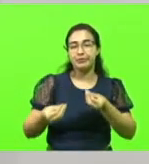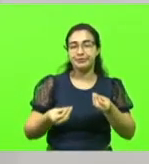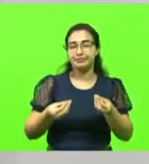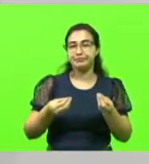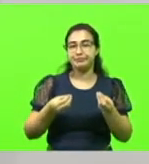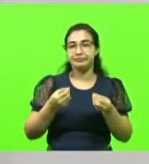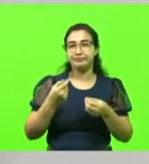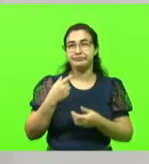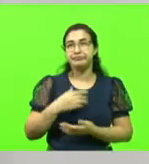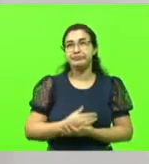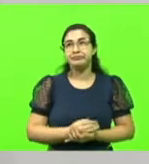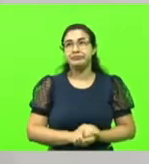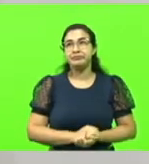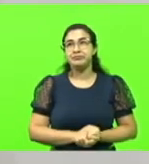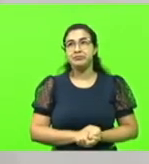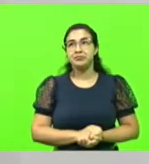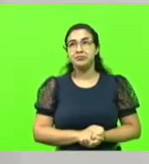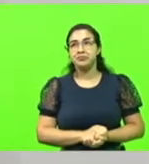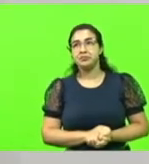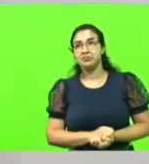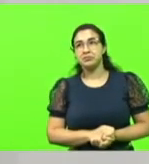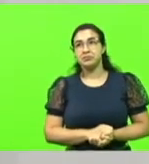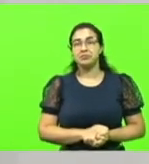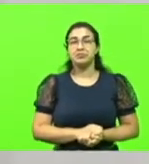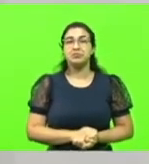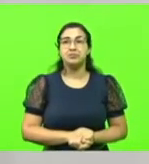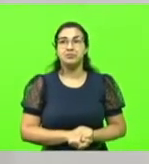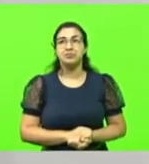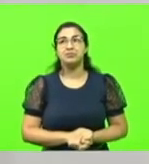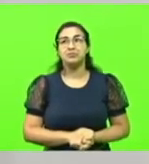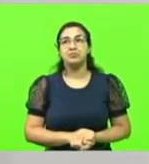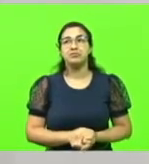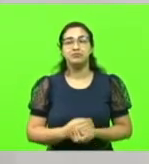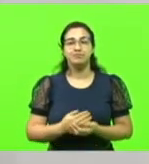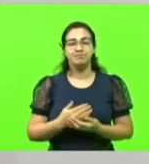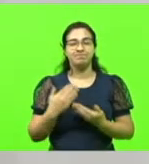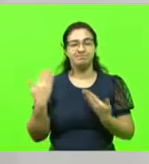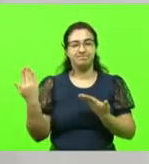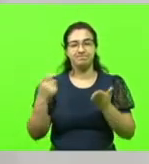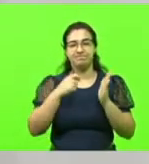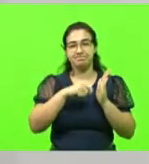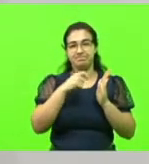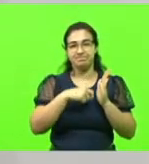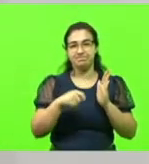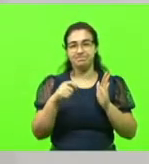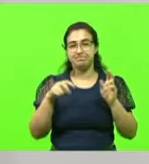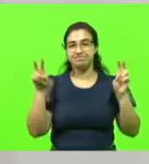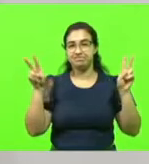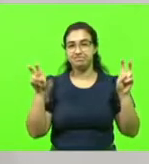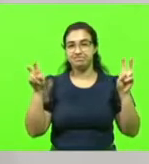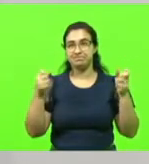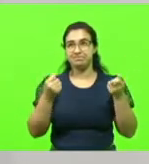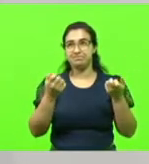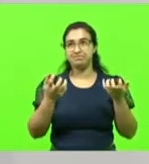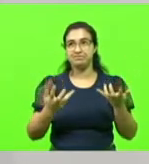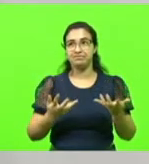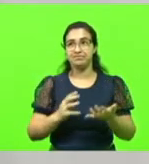decepciona. E olha que lixo de matéria, de título, que escrevem aqui.